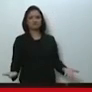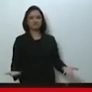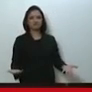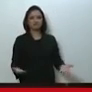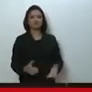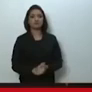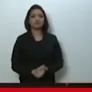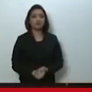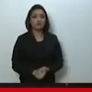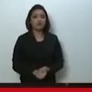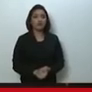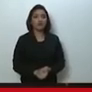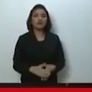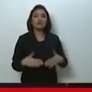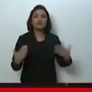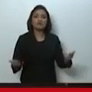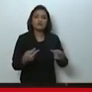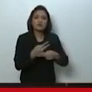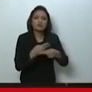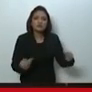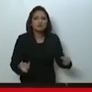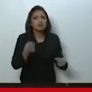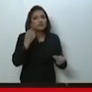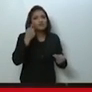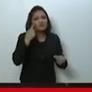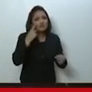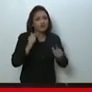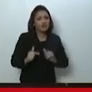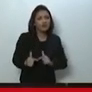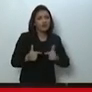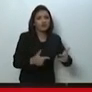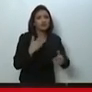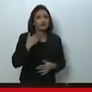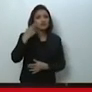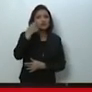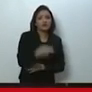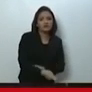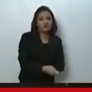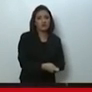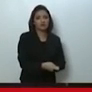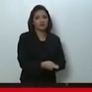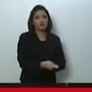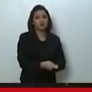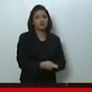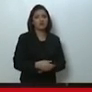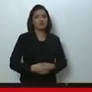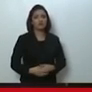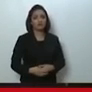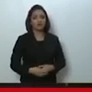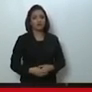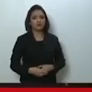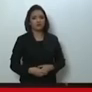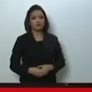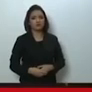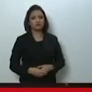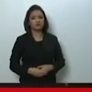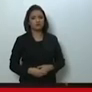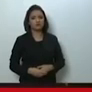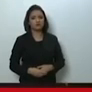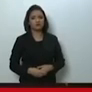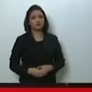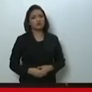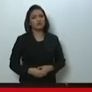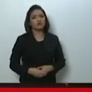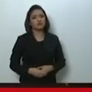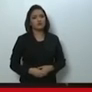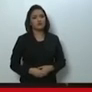idiossincrasias da atuação do magistrado não passavam despercebidos e nem mesmo